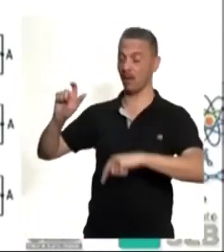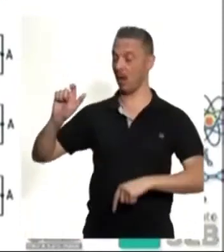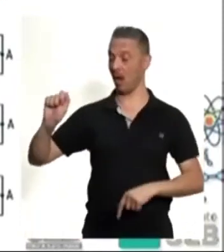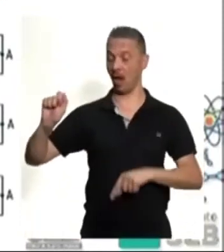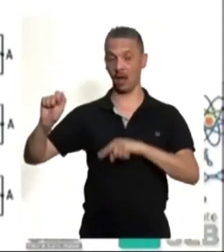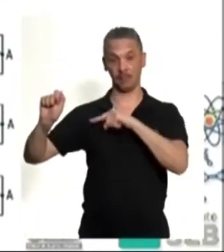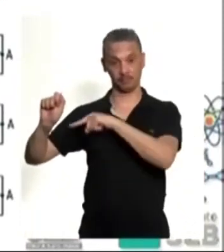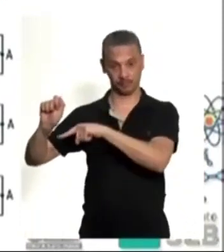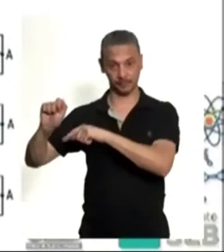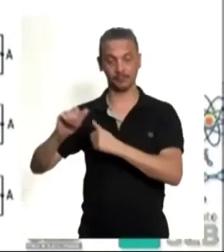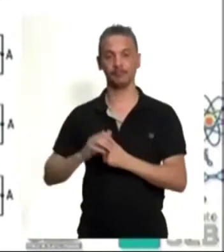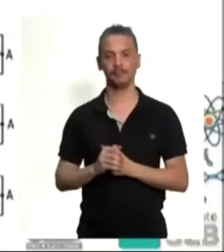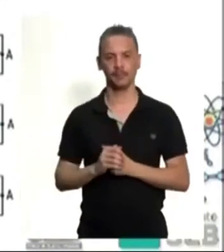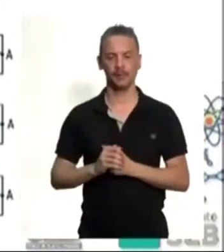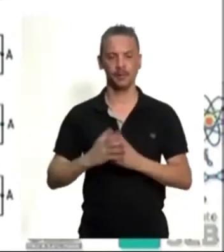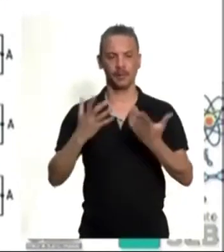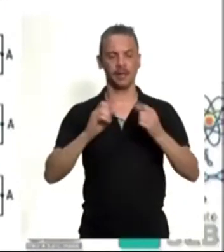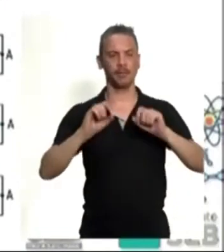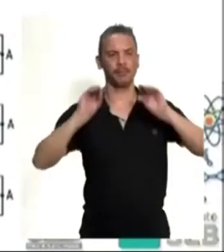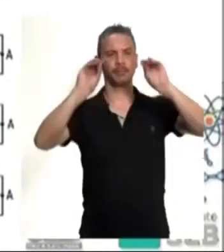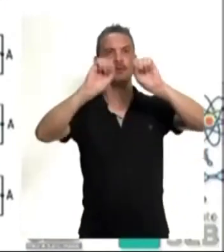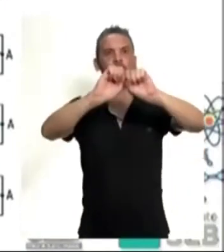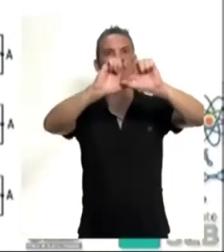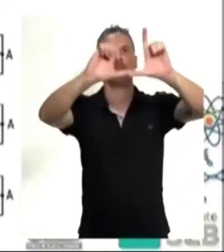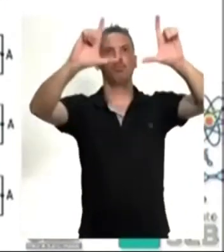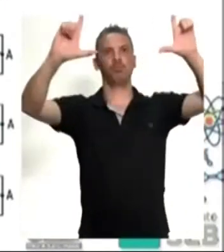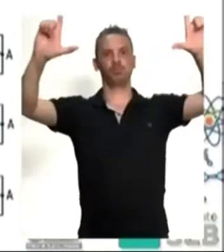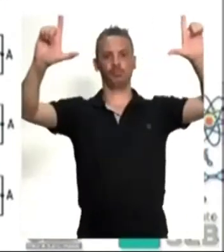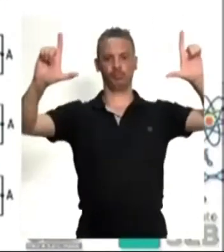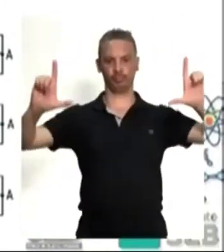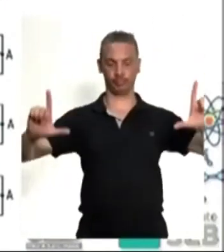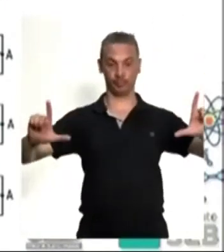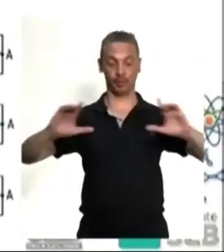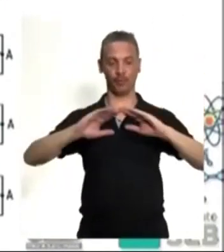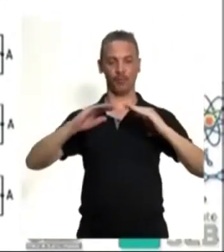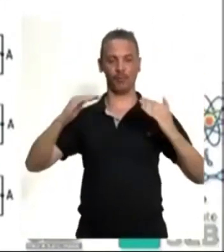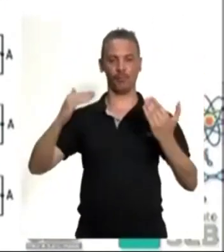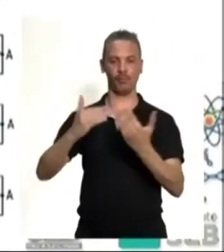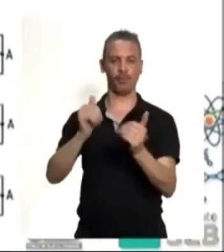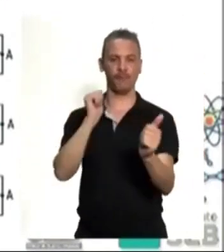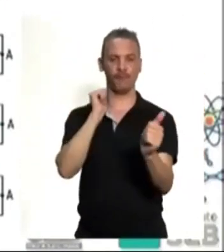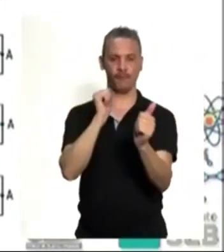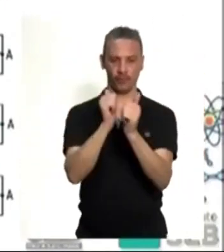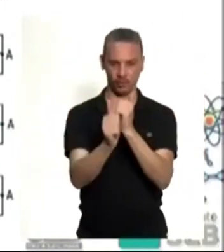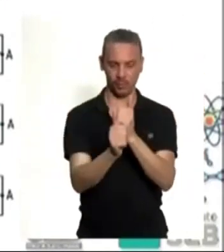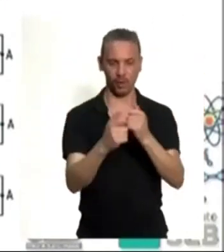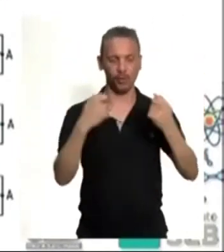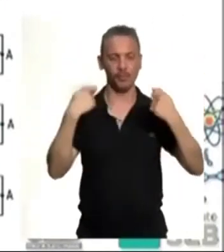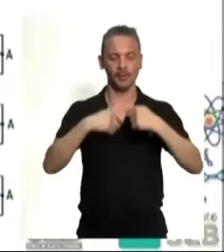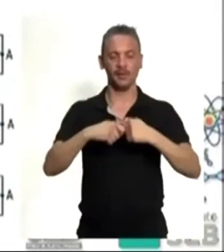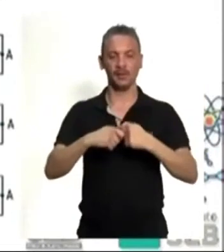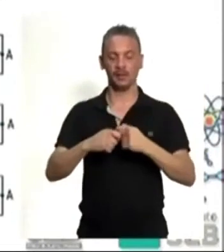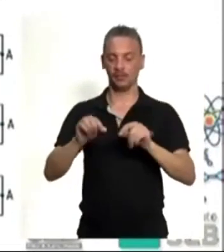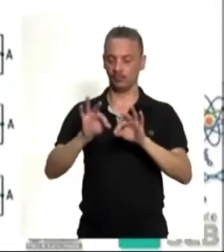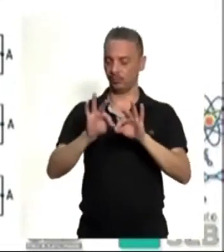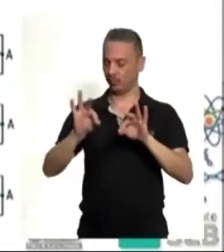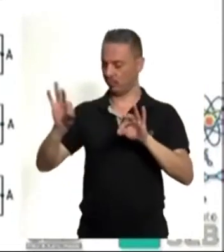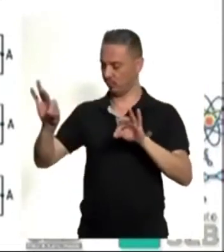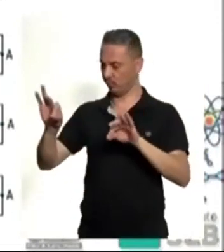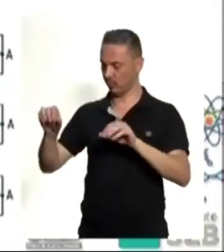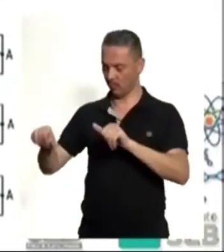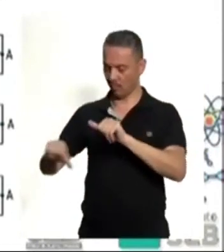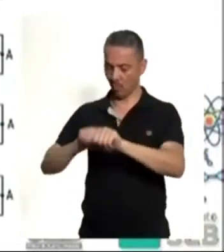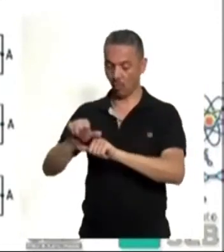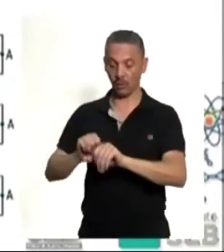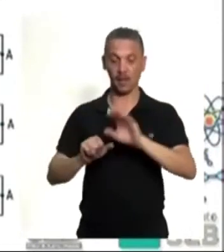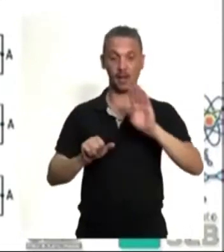A fim de instalar um telão para a transmissão dos jogos de futebol da Copa do Mundo, esse sinal deverá ser levado até o ponto B, por meio